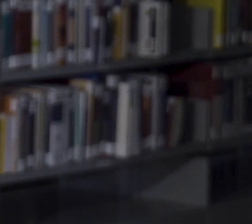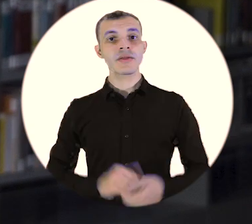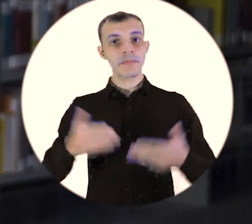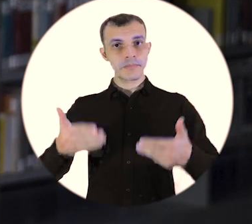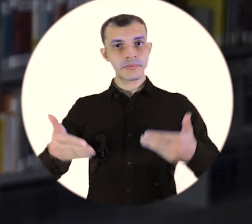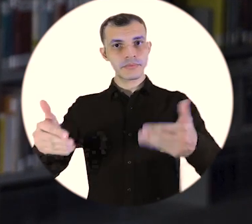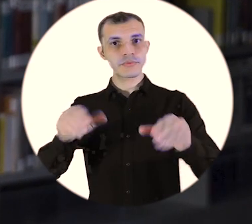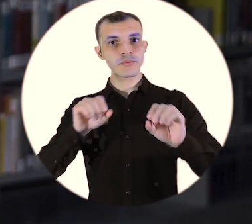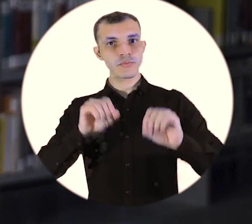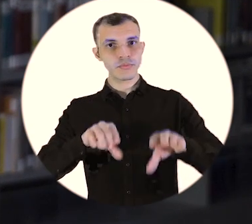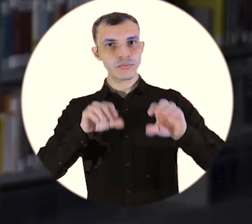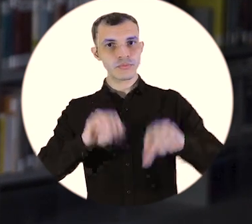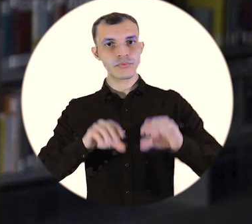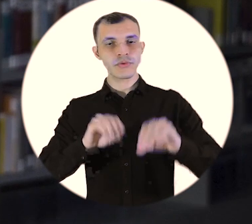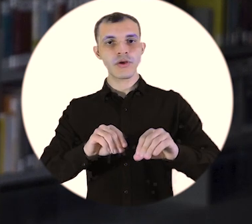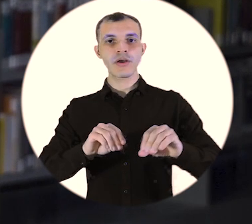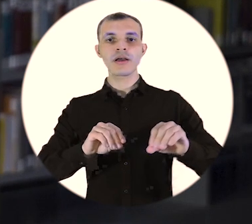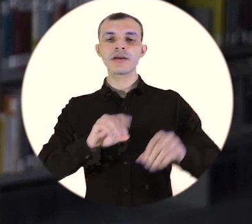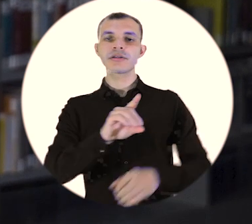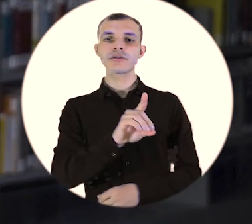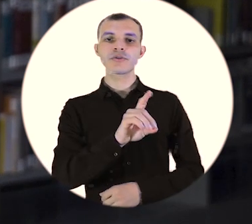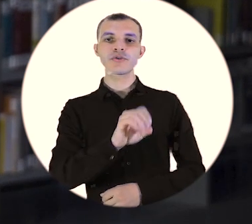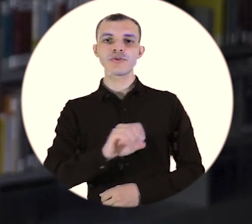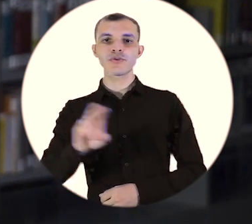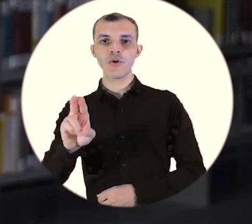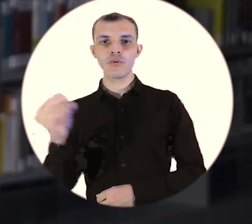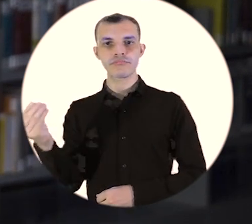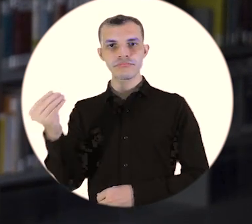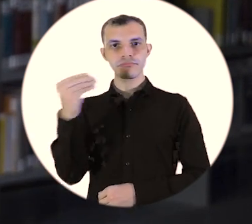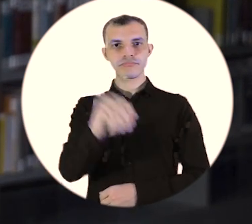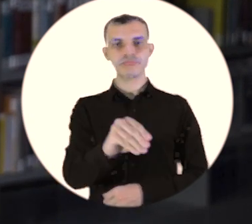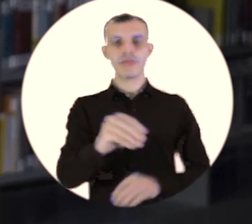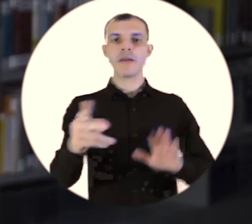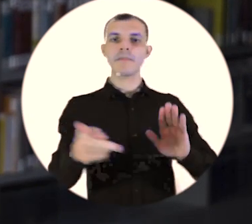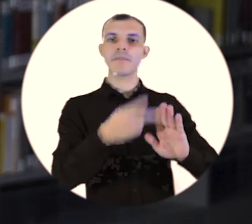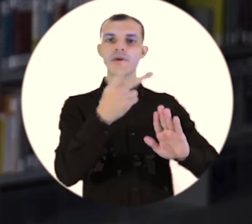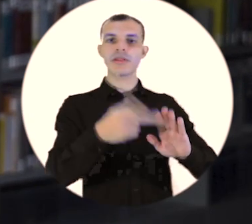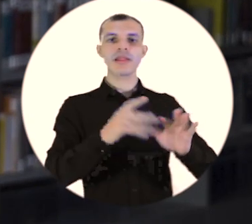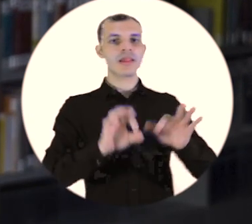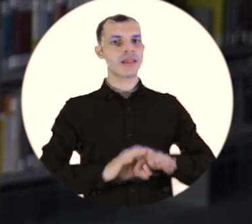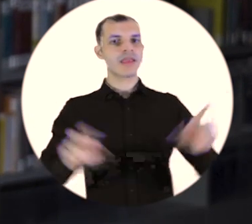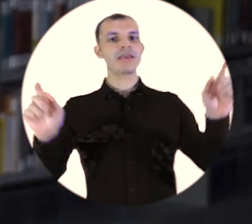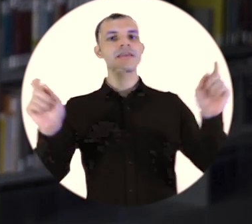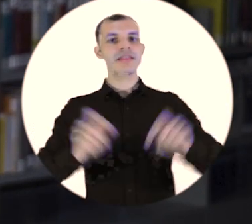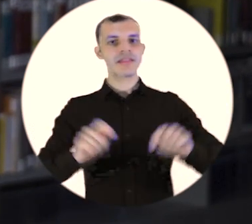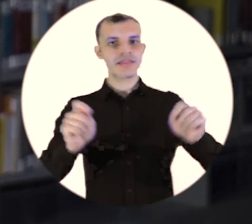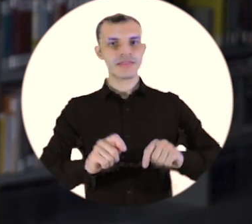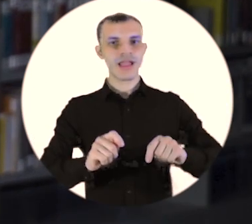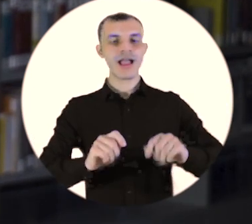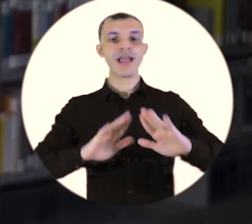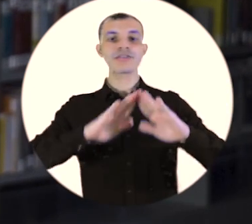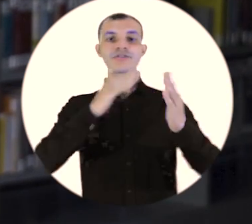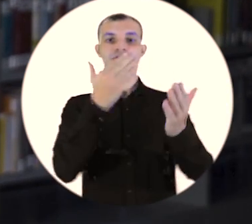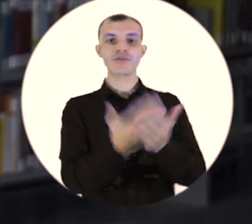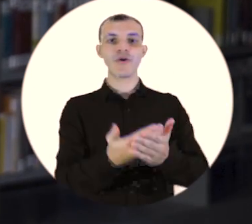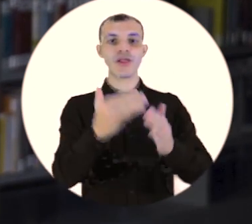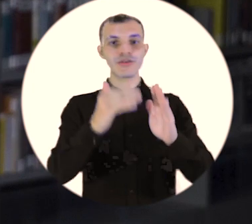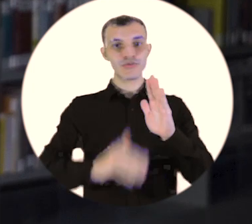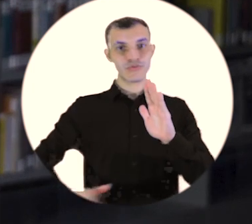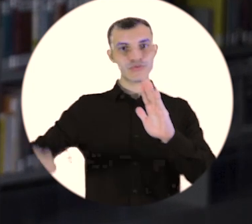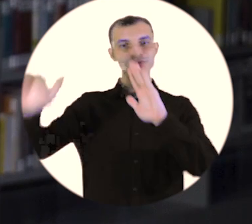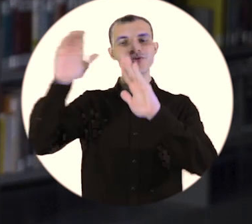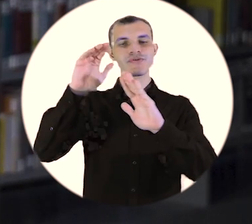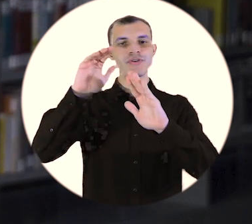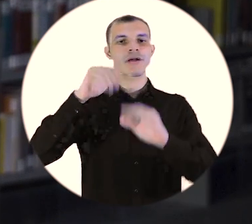O Ministério da Educação publicou no Diário Oficial da União a portaria que autoriza a Faculdade Escola Superior de Advocacia da